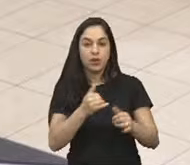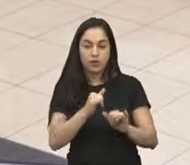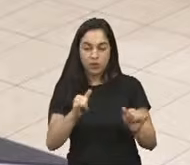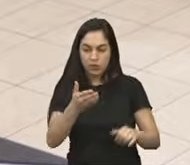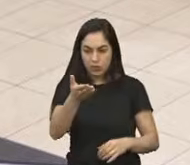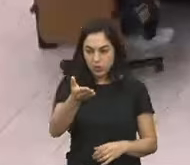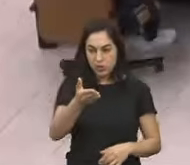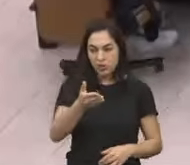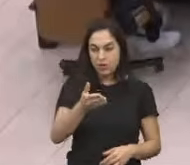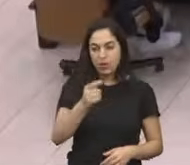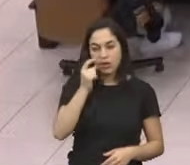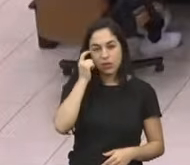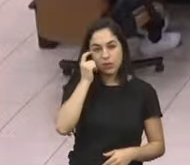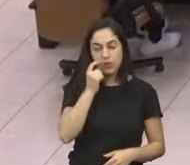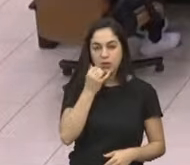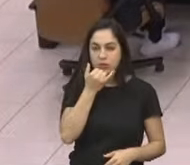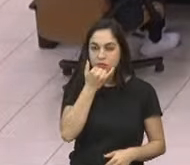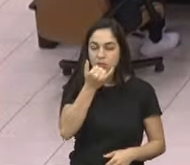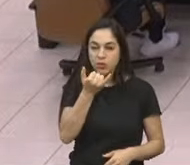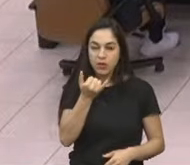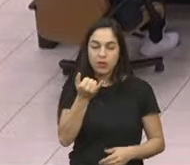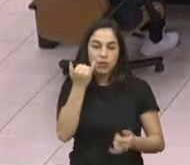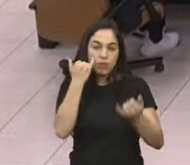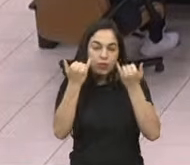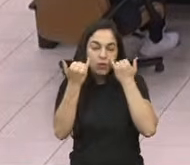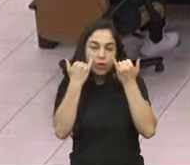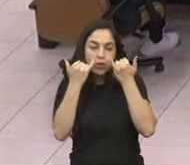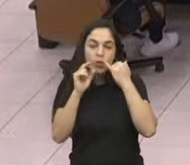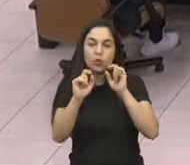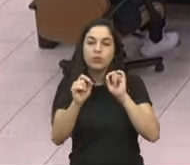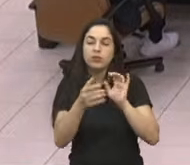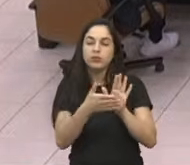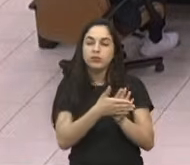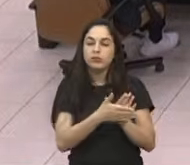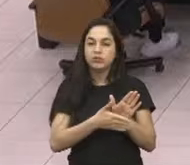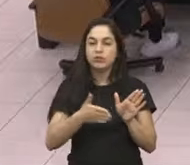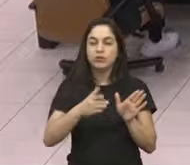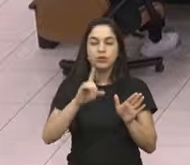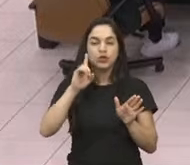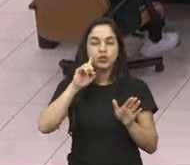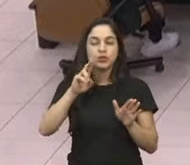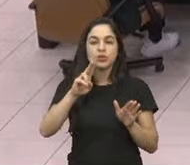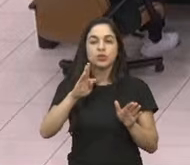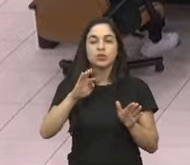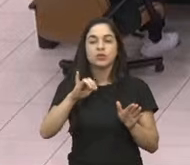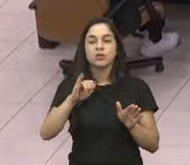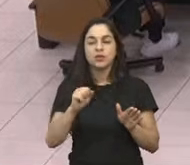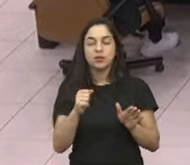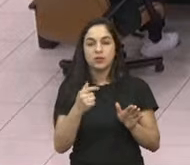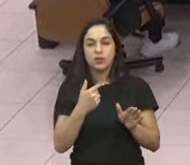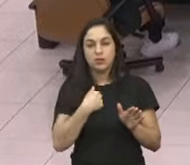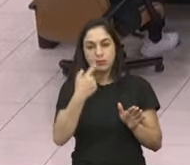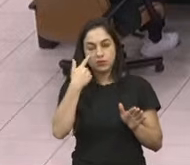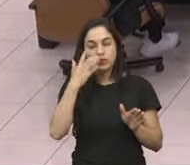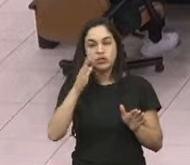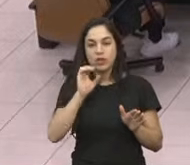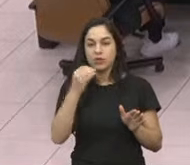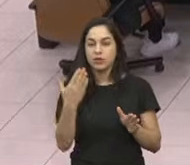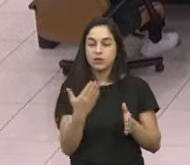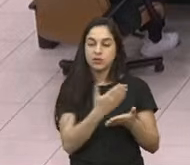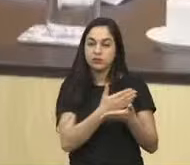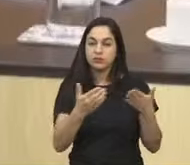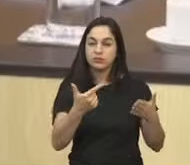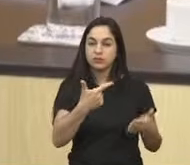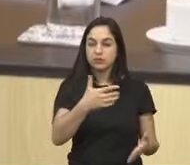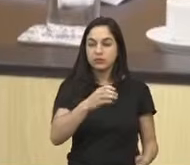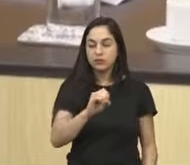né? Só mencionar aqui, acabei de levantar a informação, essa questão dos prazos em dias úteis, pelo que eu levantei, que já está acontecendo desde 2017, em